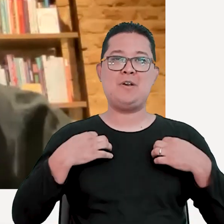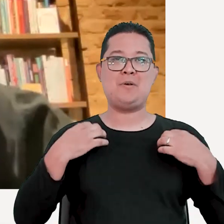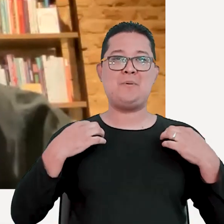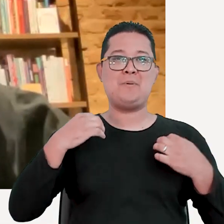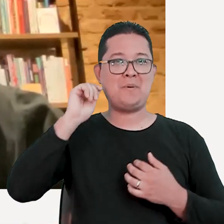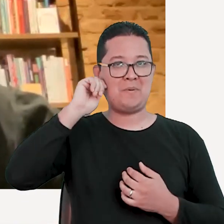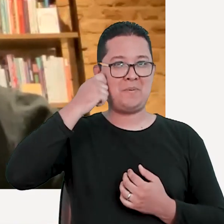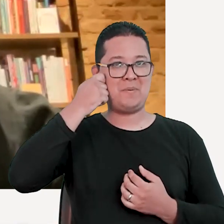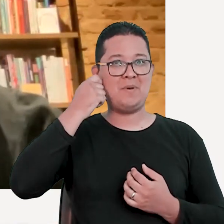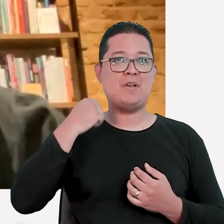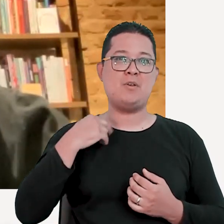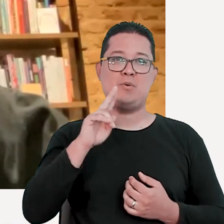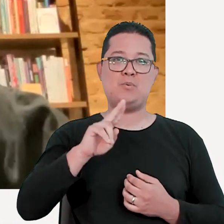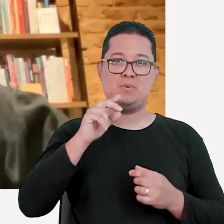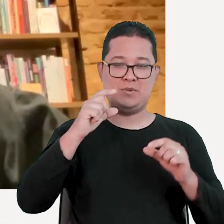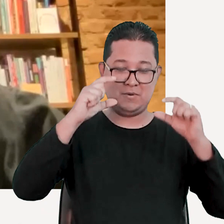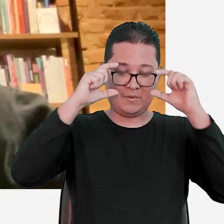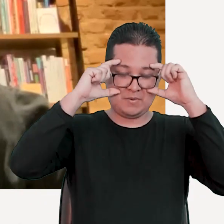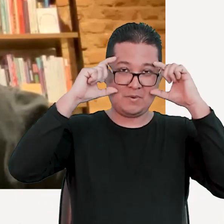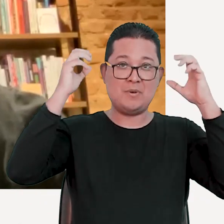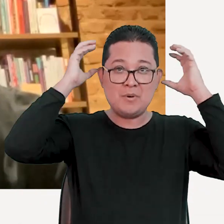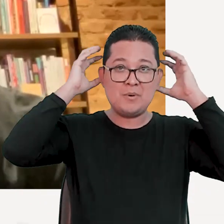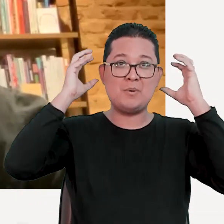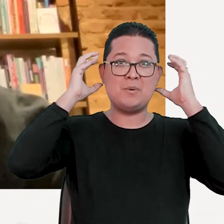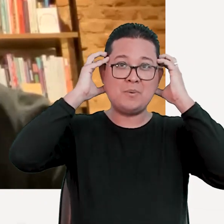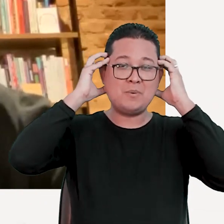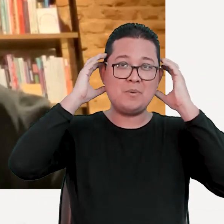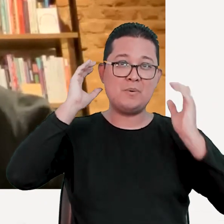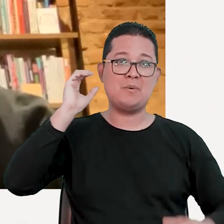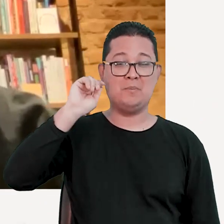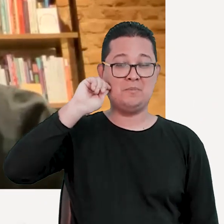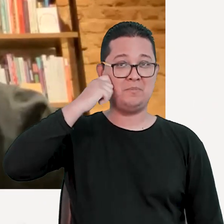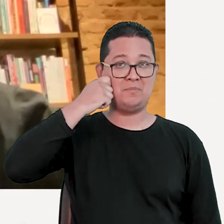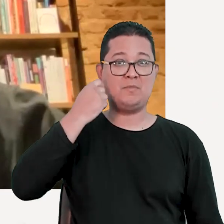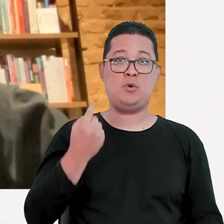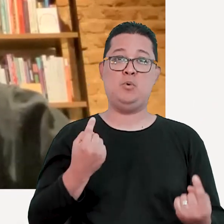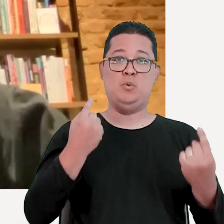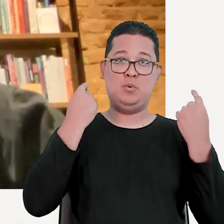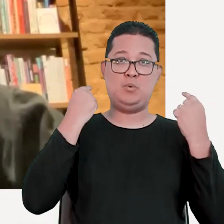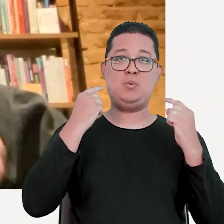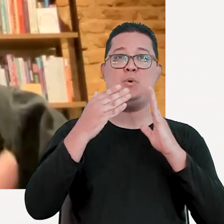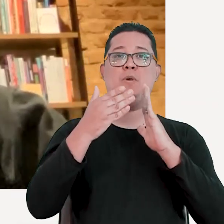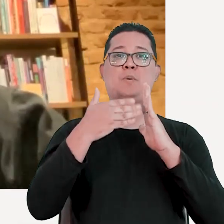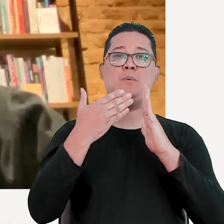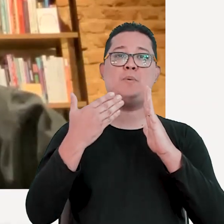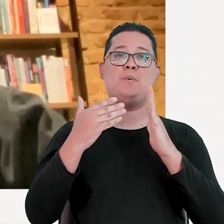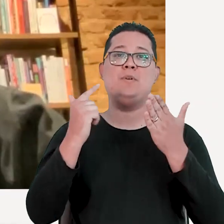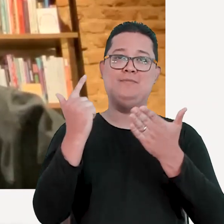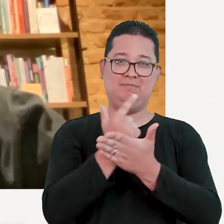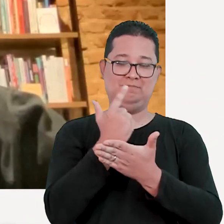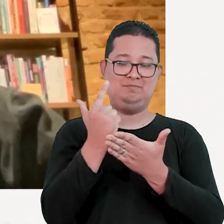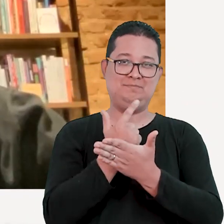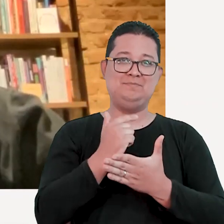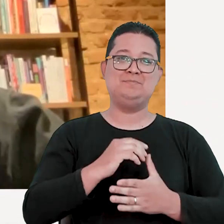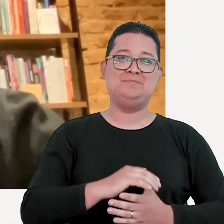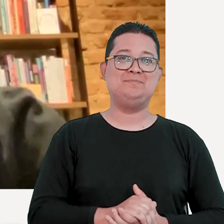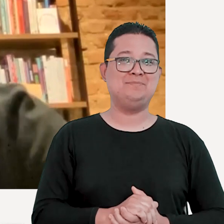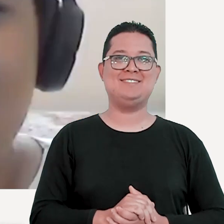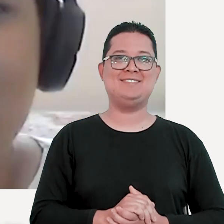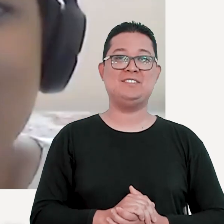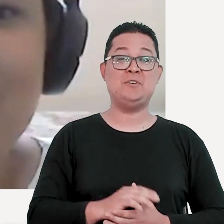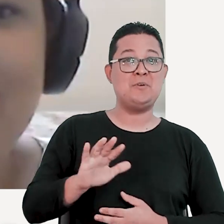Uso óculos. Estou com um fone de ouvido preto. E no meu fundo aqui tem uma estante de livros.